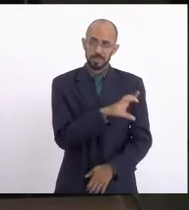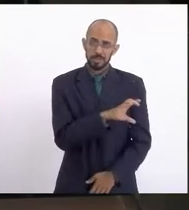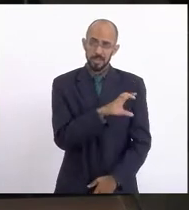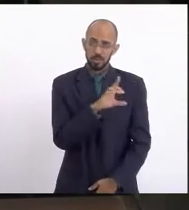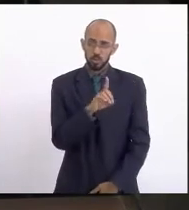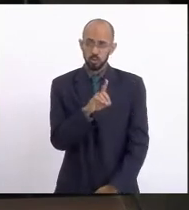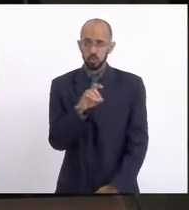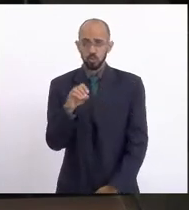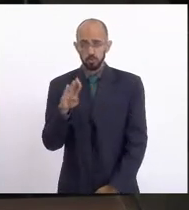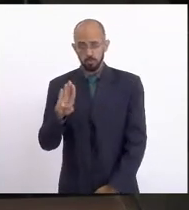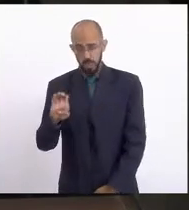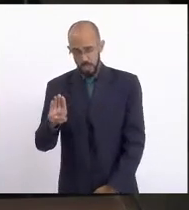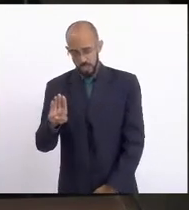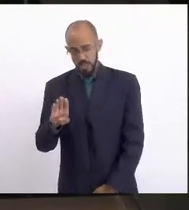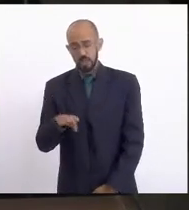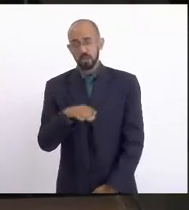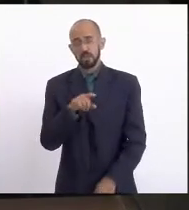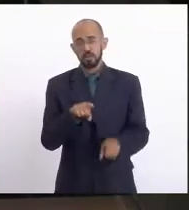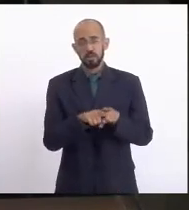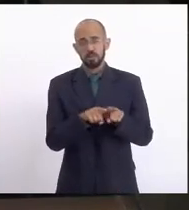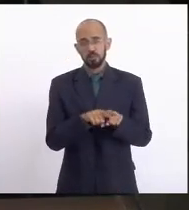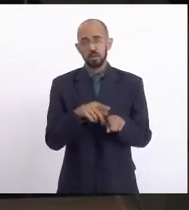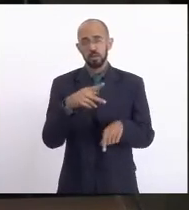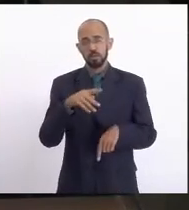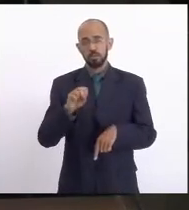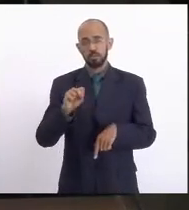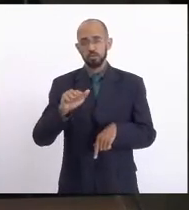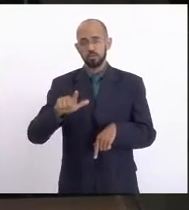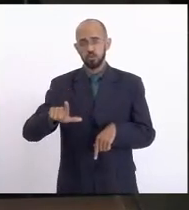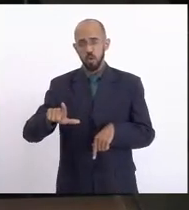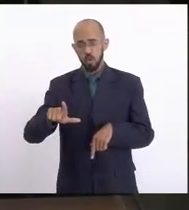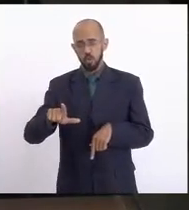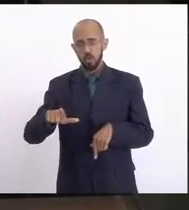colocaram na liderança, na vanguarda, na